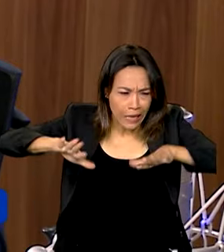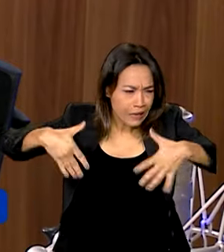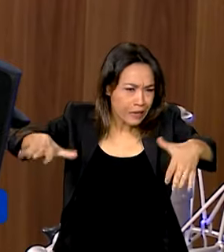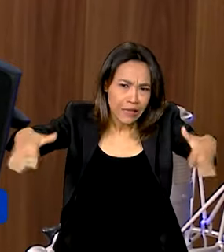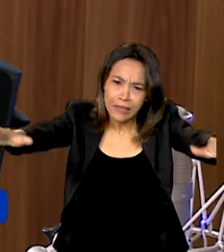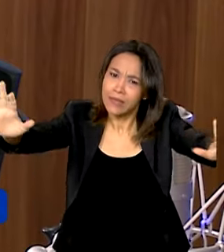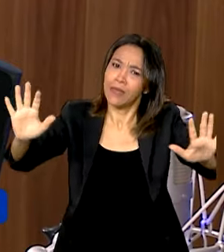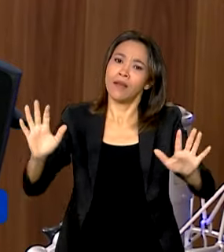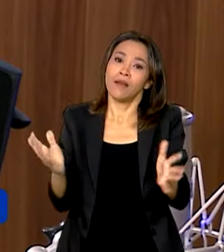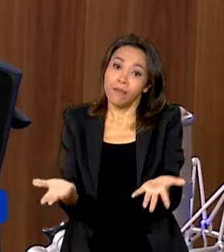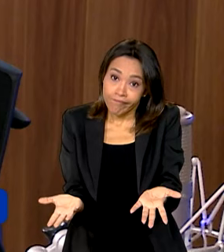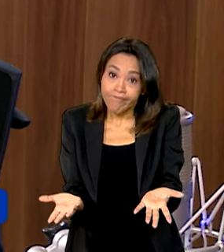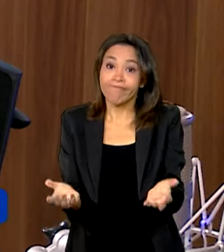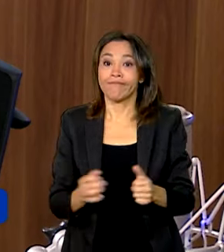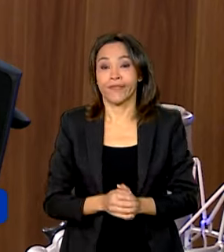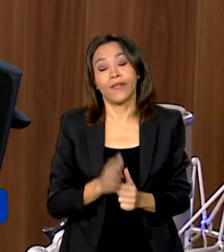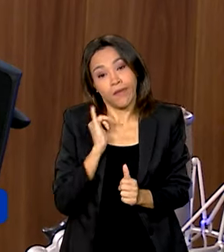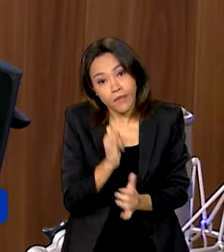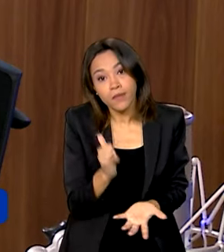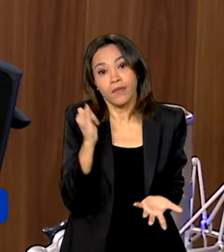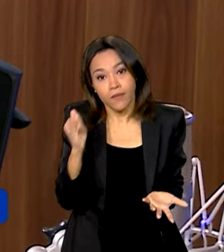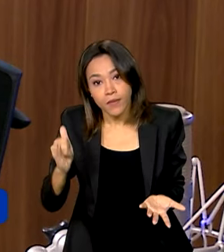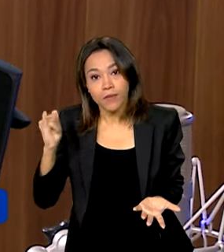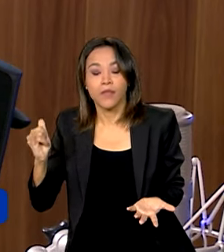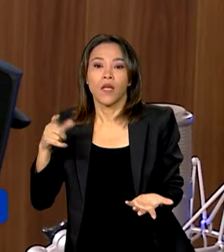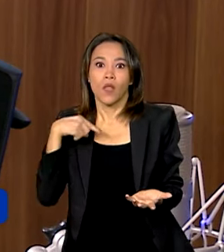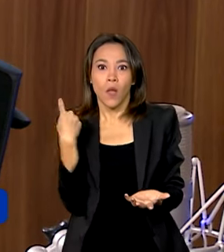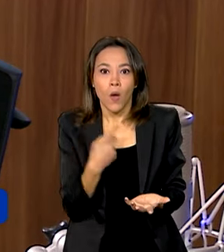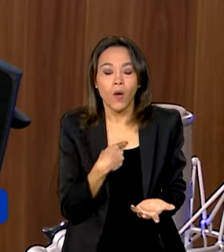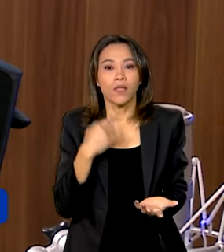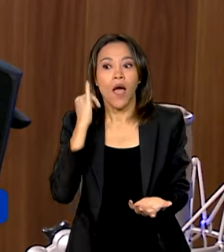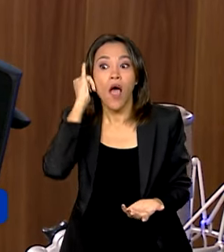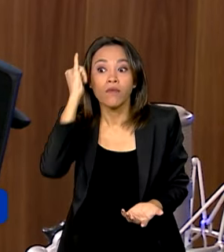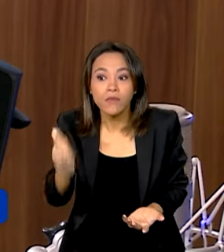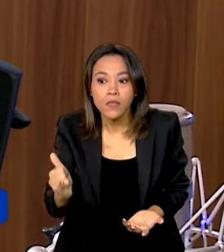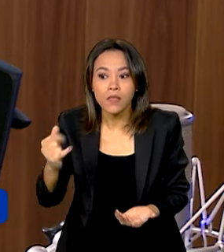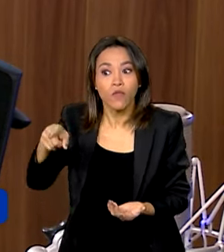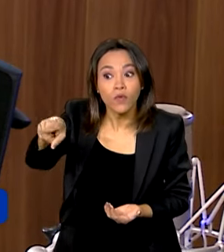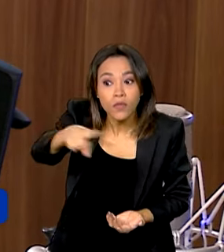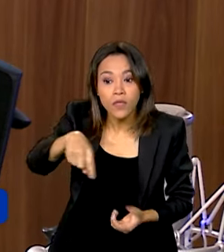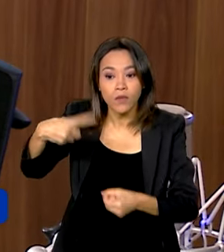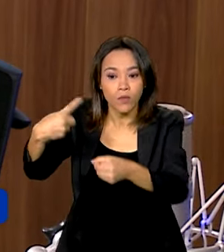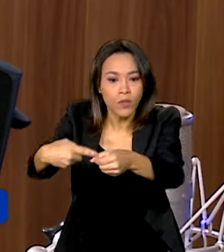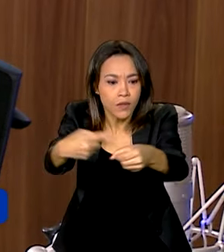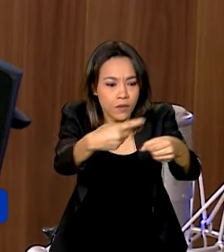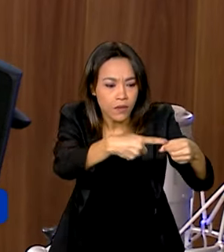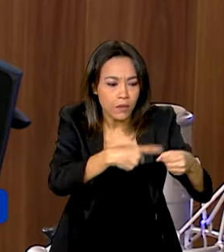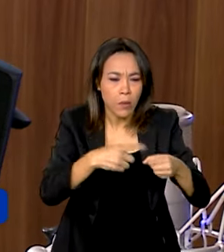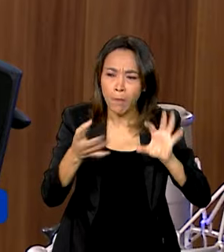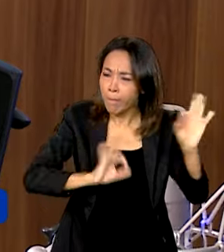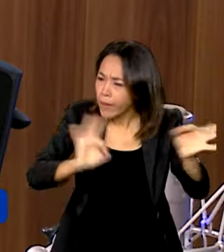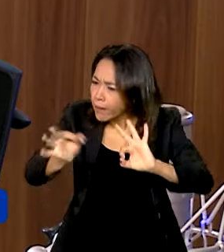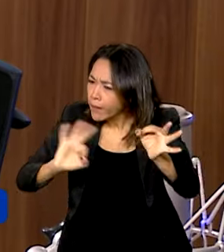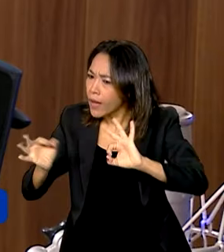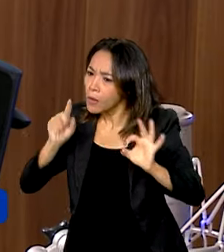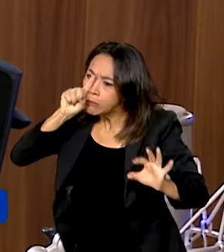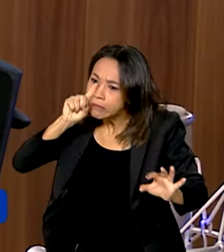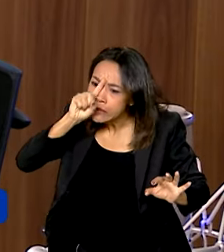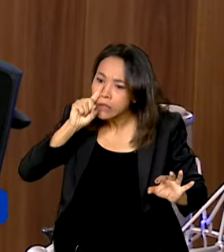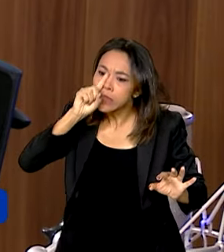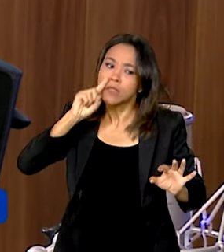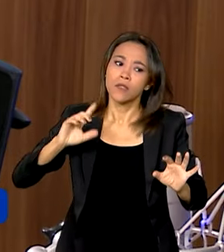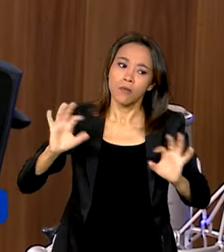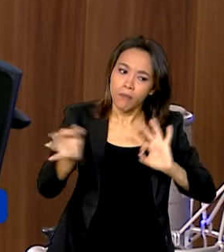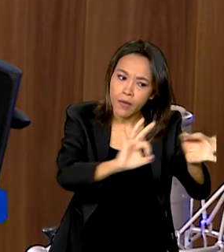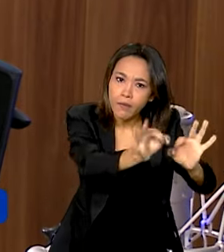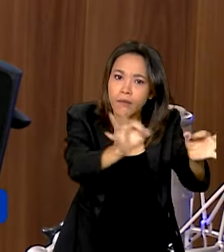aproximando a gente chega a auxiliar os municípios a preparar seus decretos de emergência depois seus planos de ajuda humanitária depois